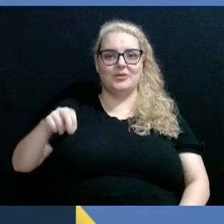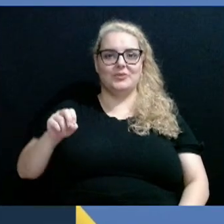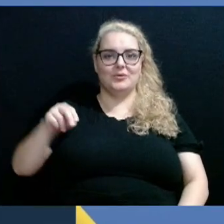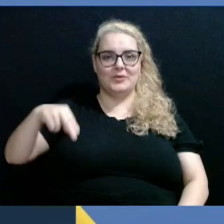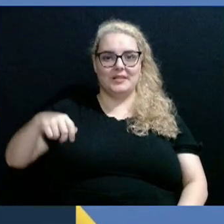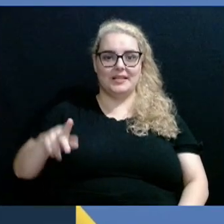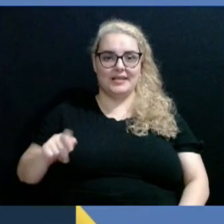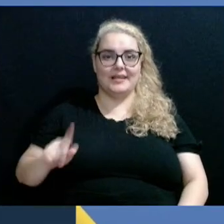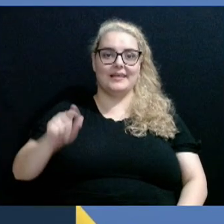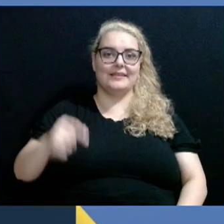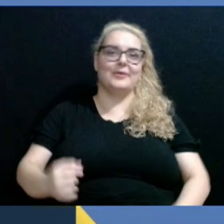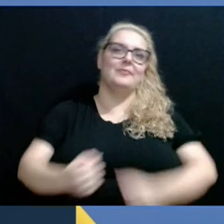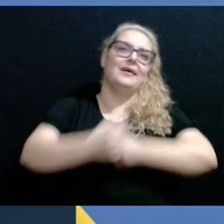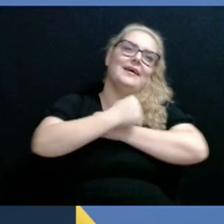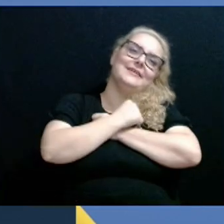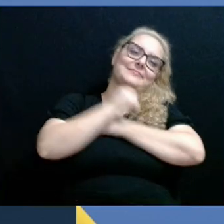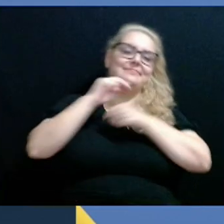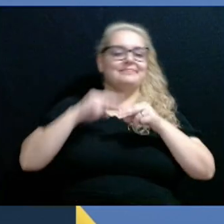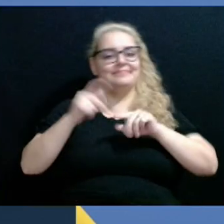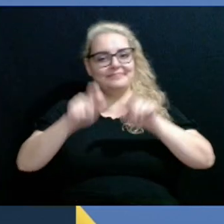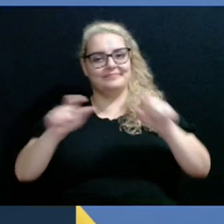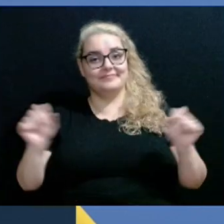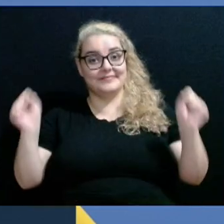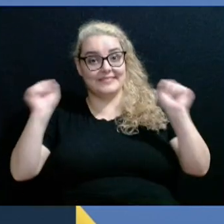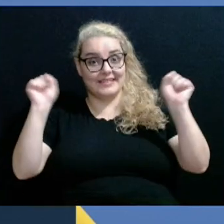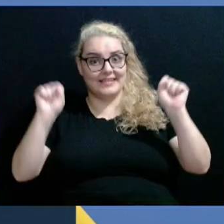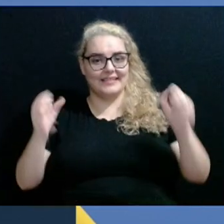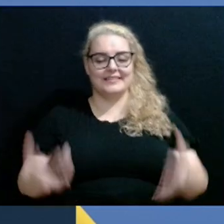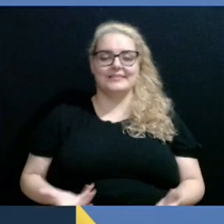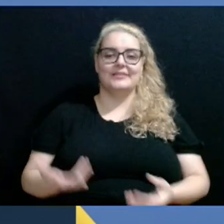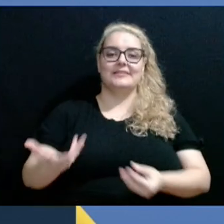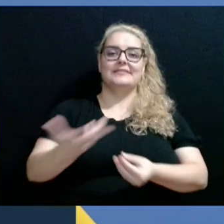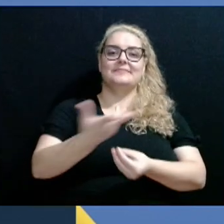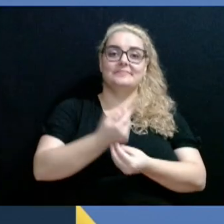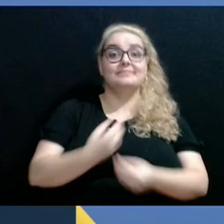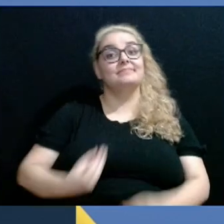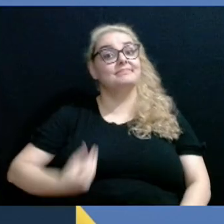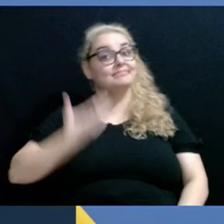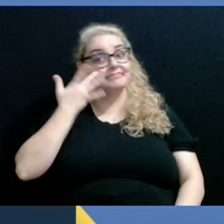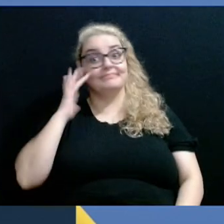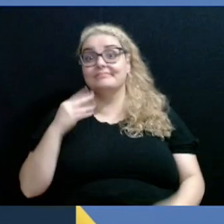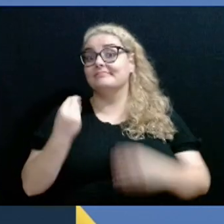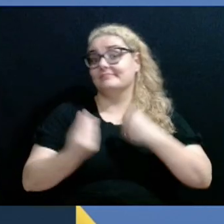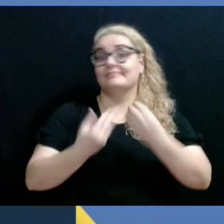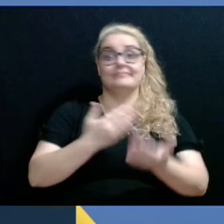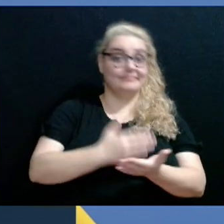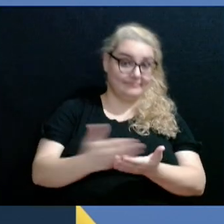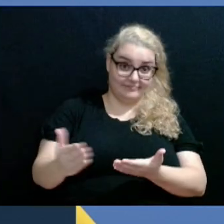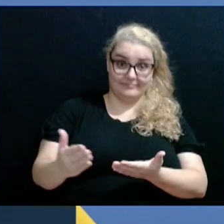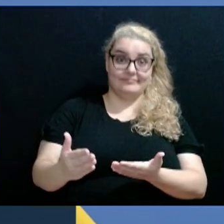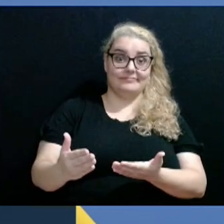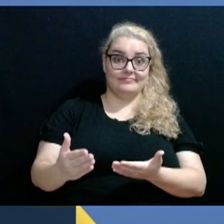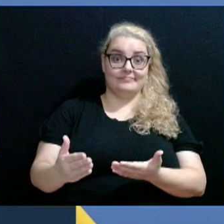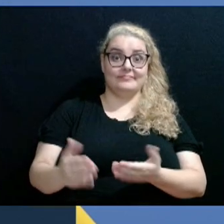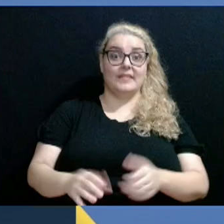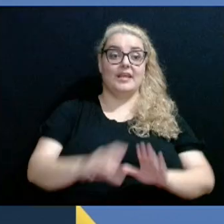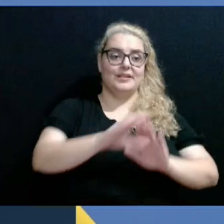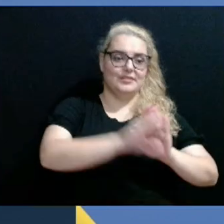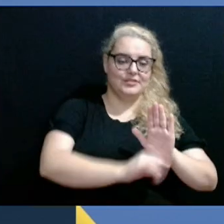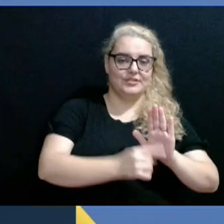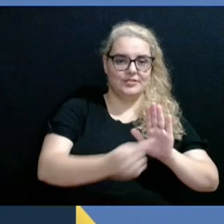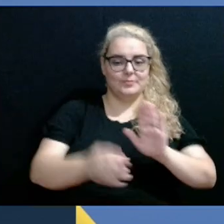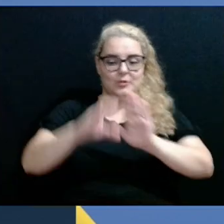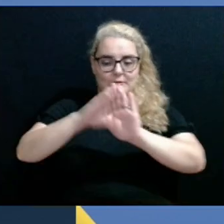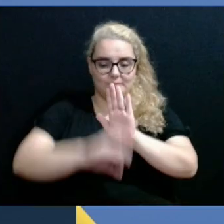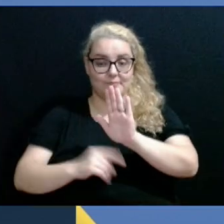aquelas pessoas incríveis que desejam viver da arte, mas não sabem por onde começar. De capítulo em capítulo,